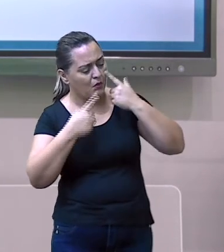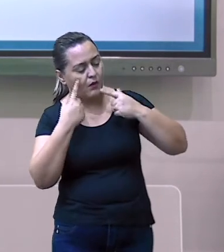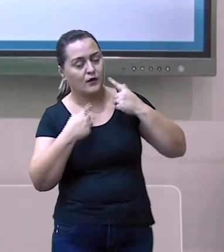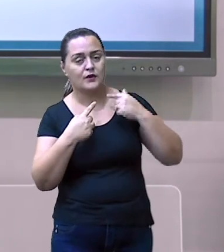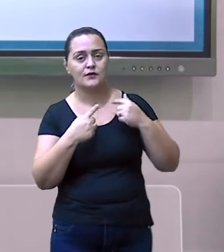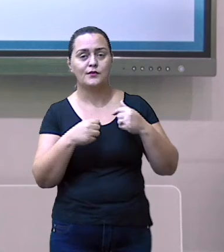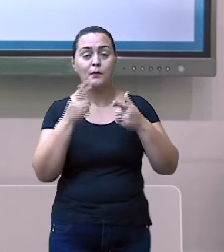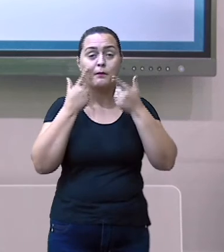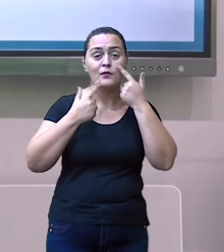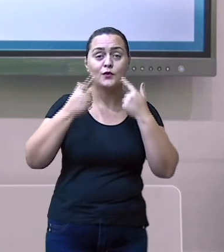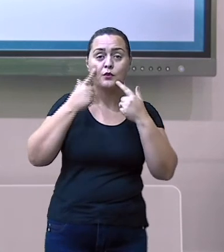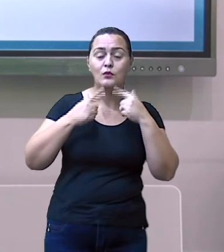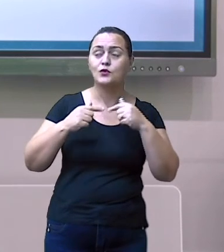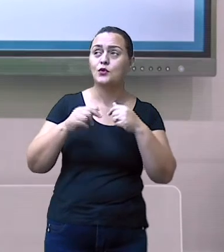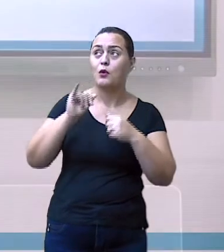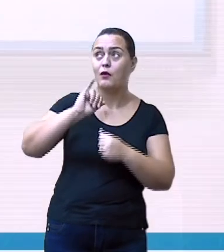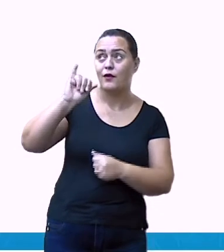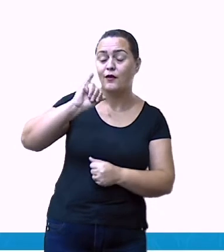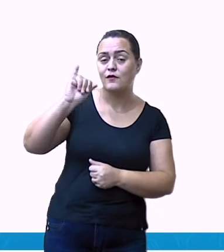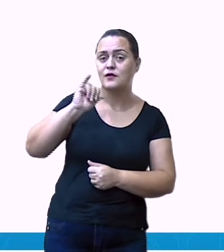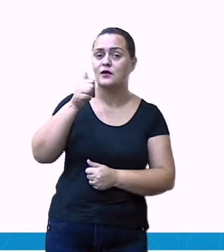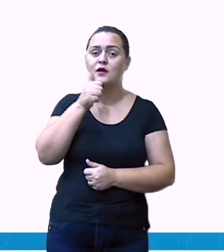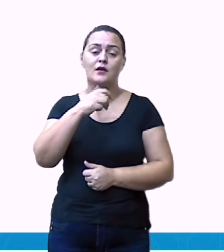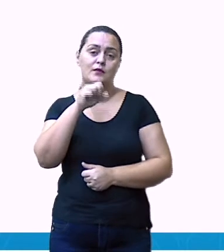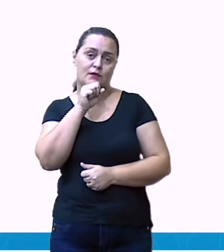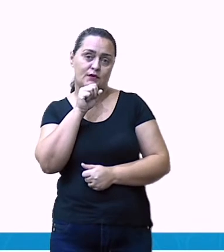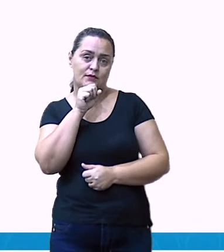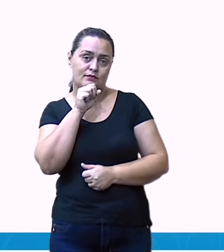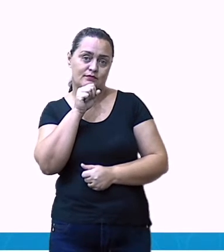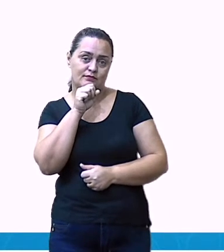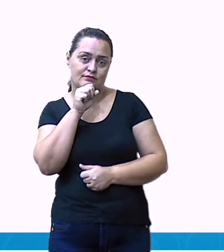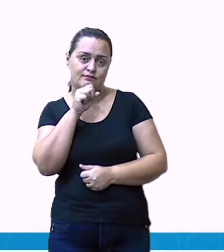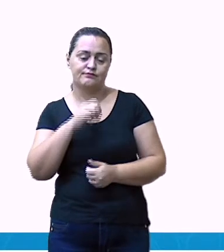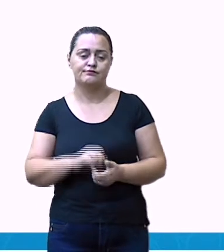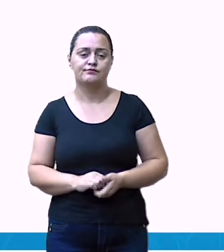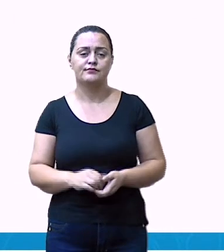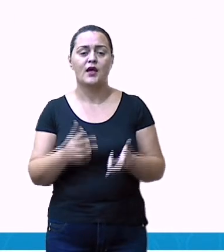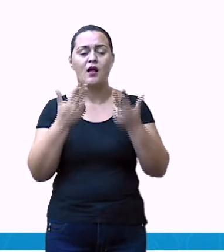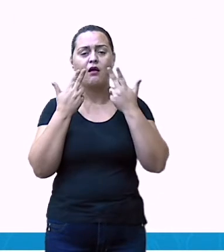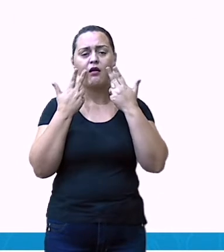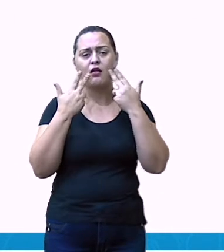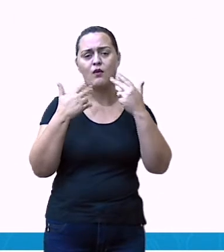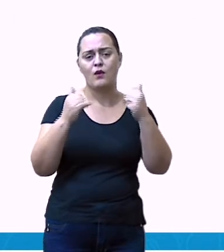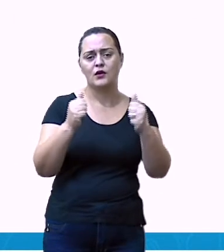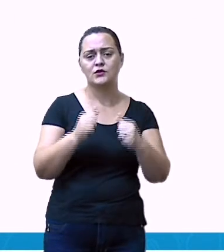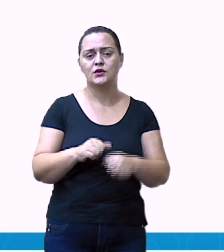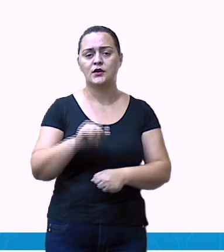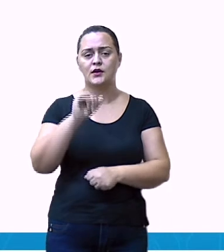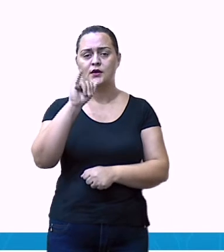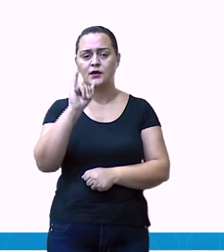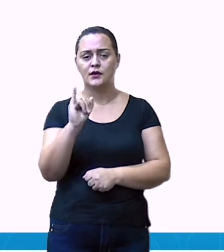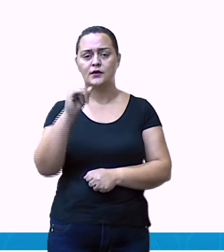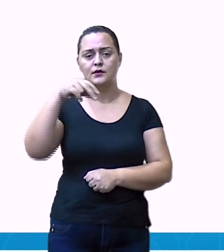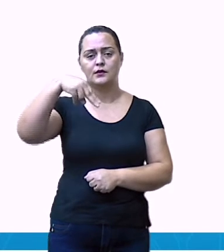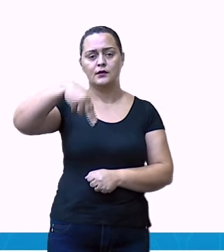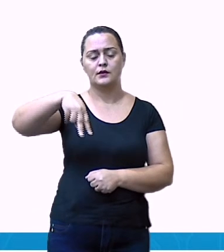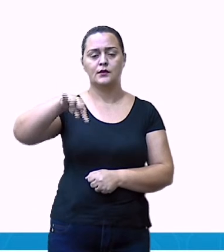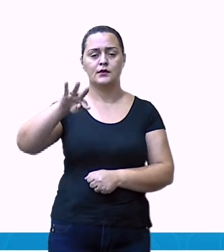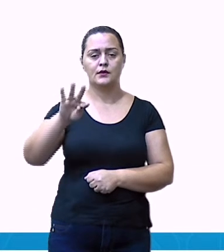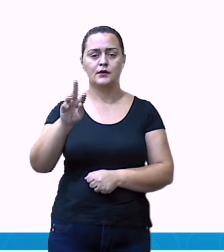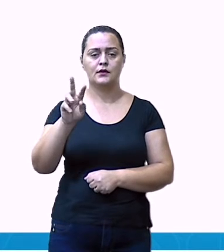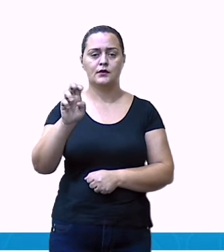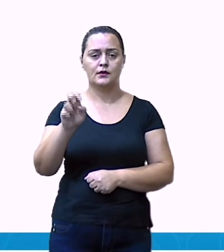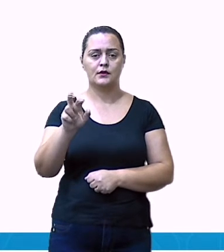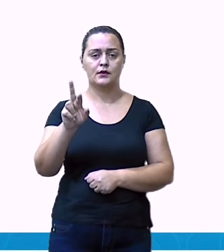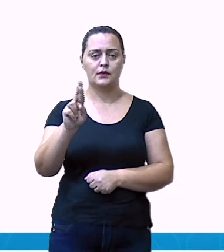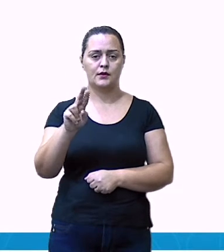Linguagem do internetês. No presente, muitos garotos e garotas da sua idade têm usado uma linguagem